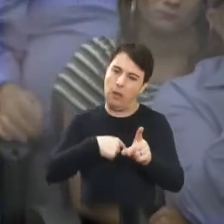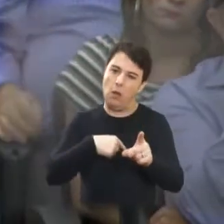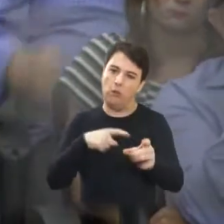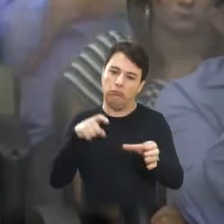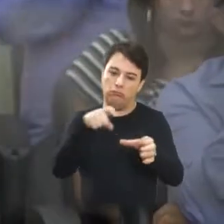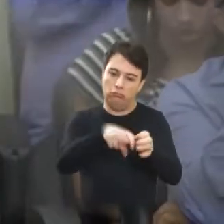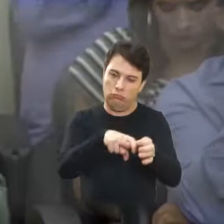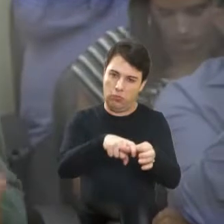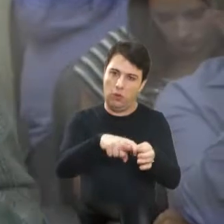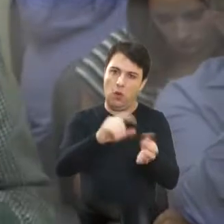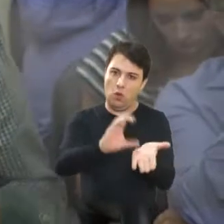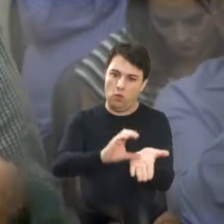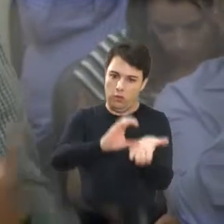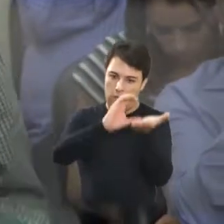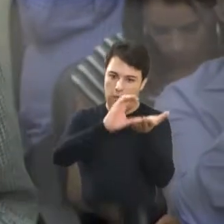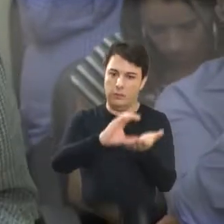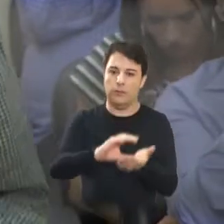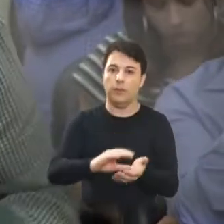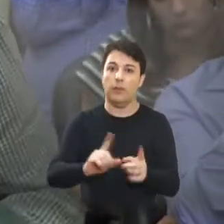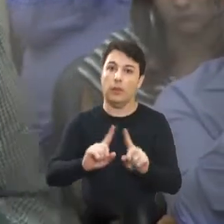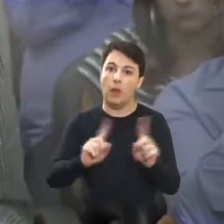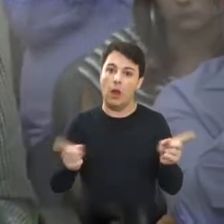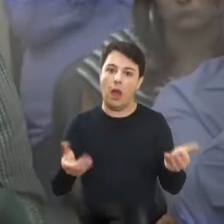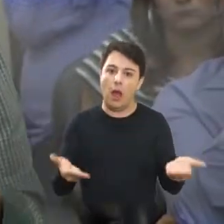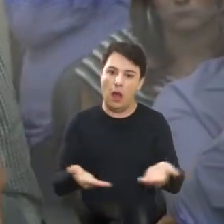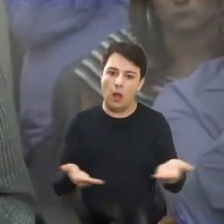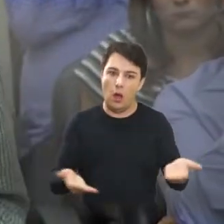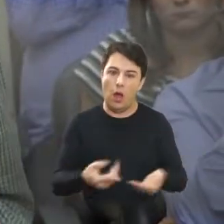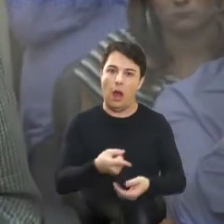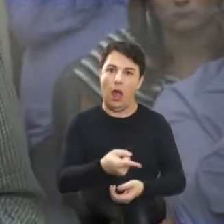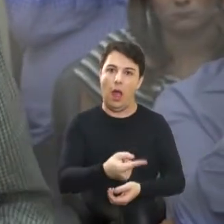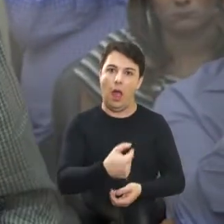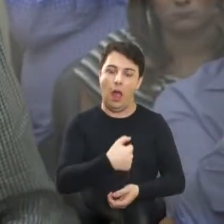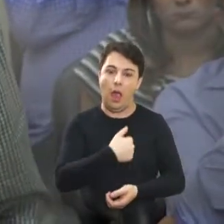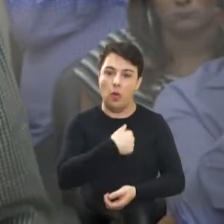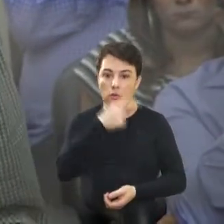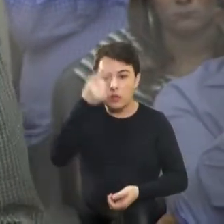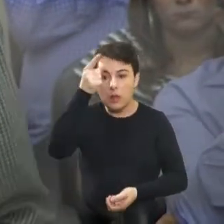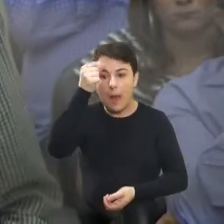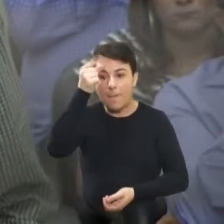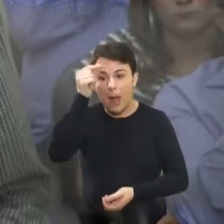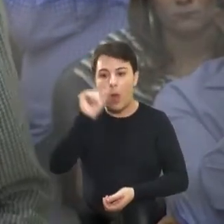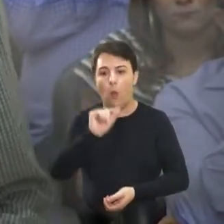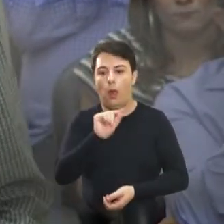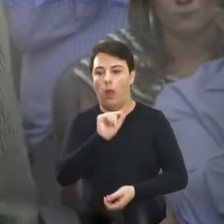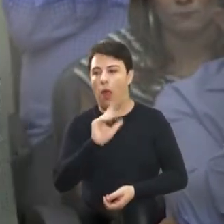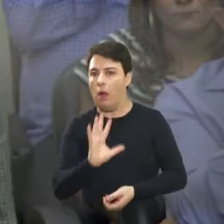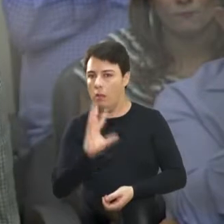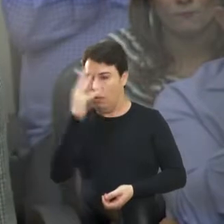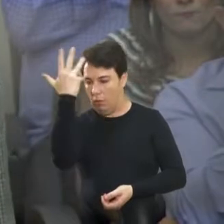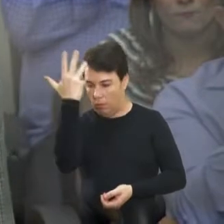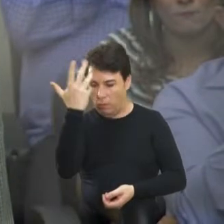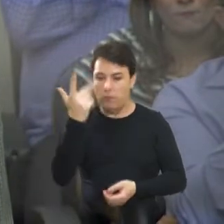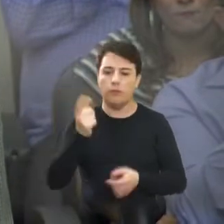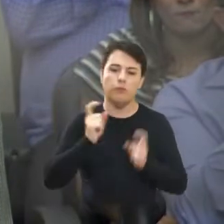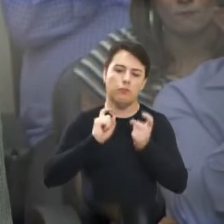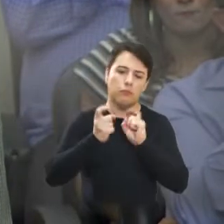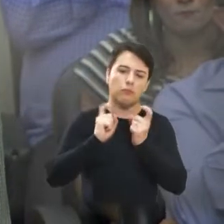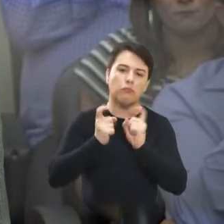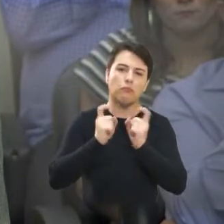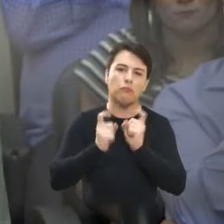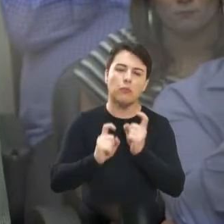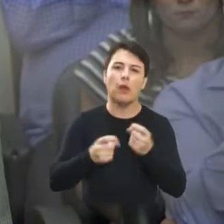desde então tomei ciência das alterações pretendidas, né? Na última reunião